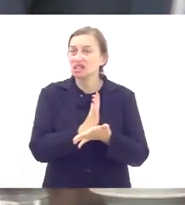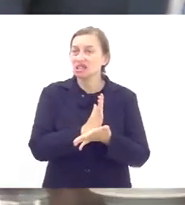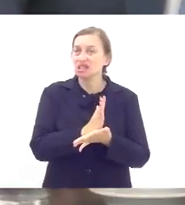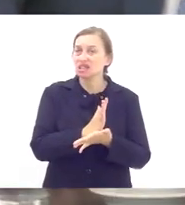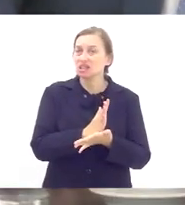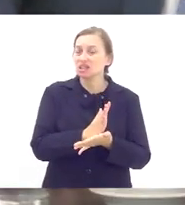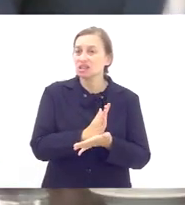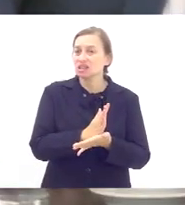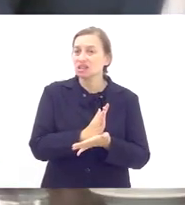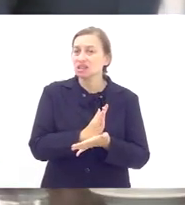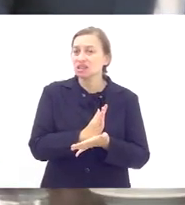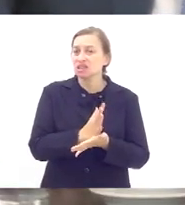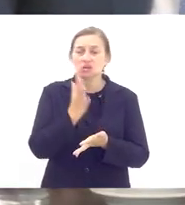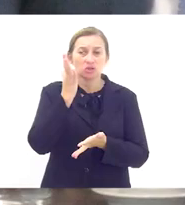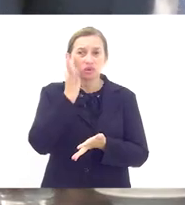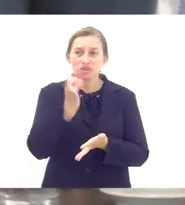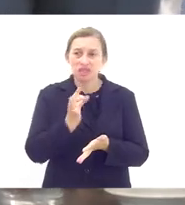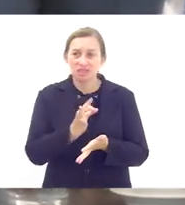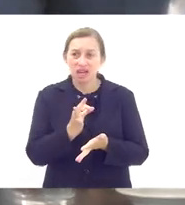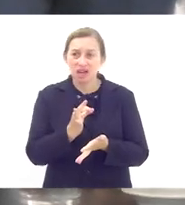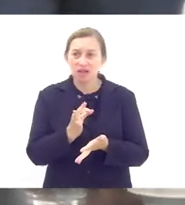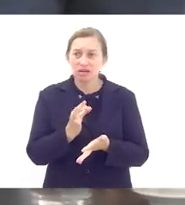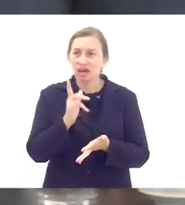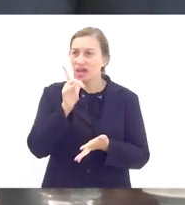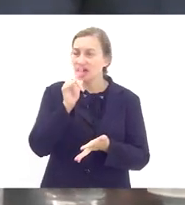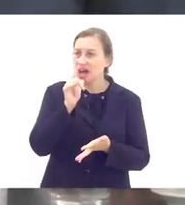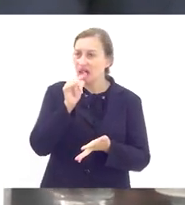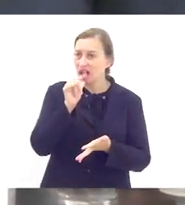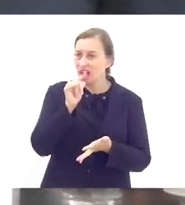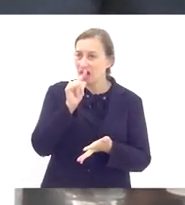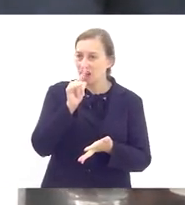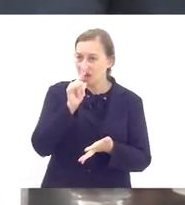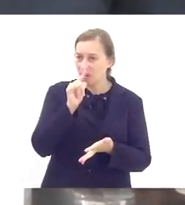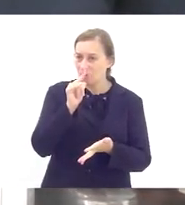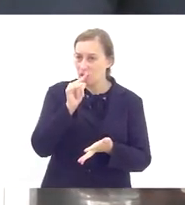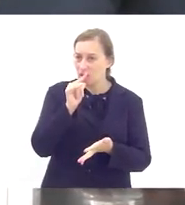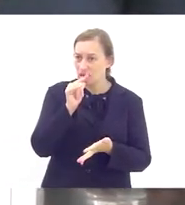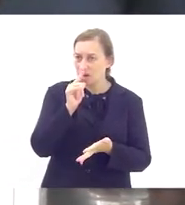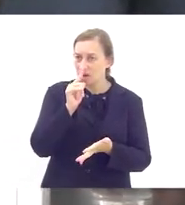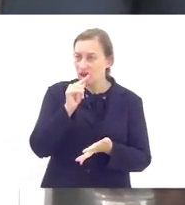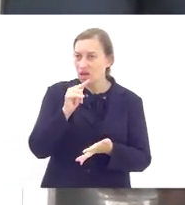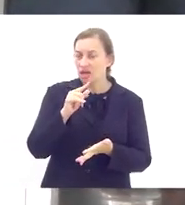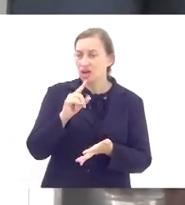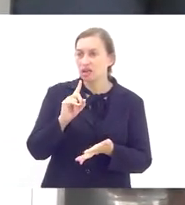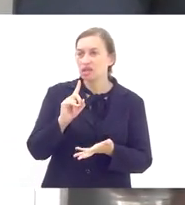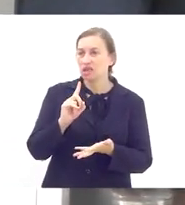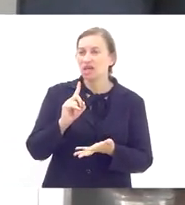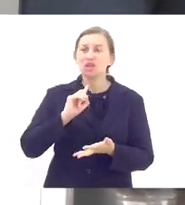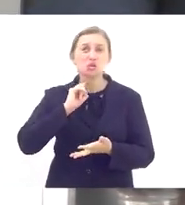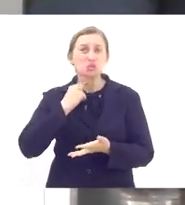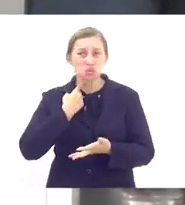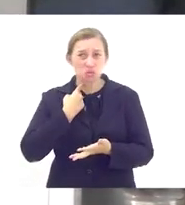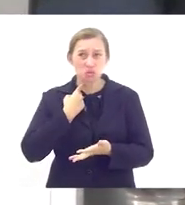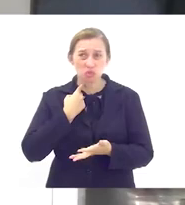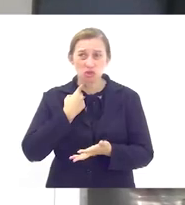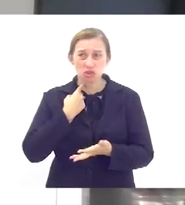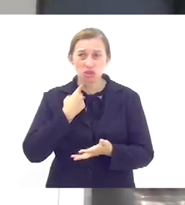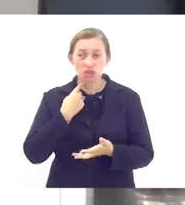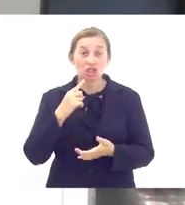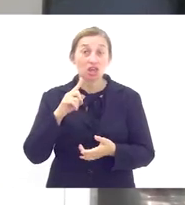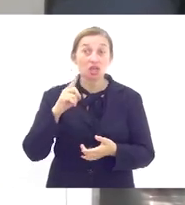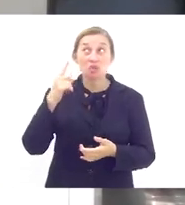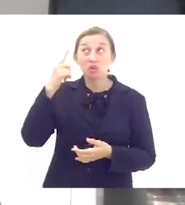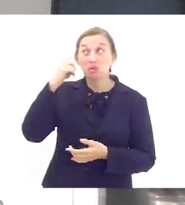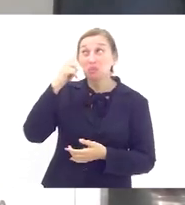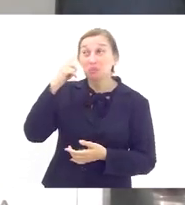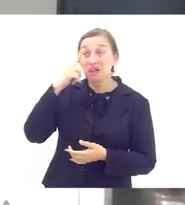lesada, não sabe que aquilo, na maior parte das vezes, não sabe que foi aquele produto que causou aquele dano. E quando ela ainda faz essa ligação,